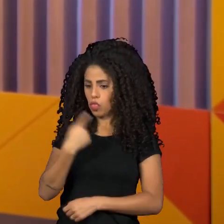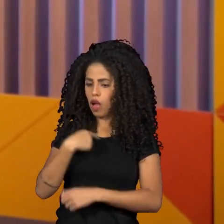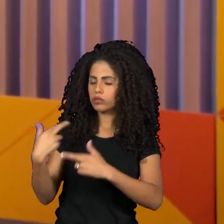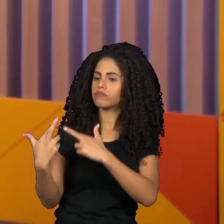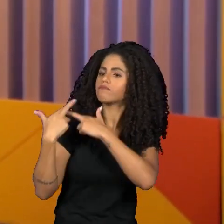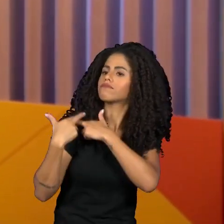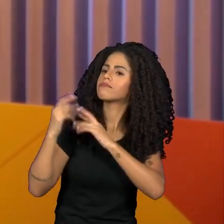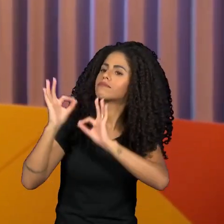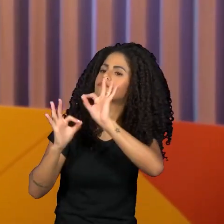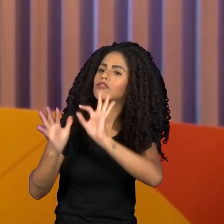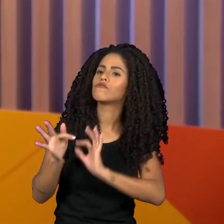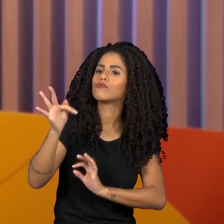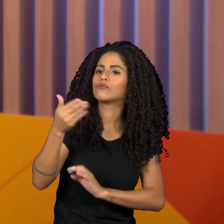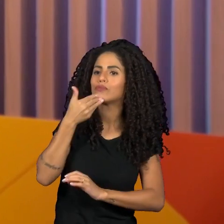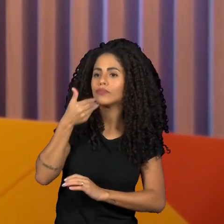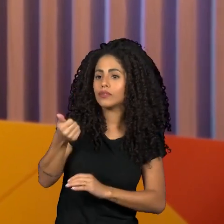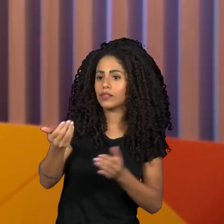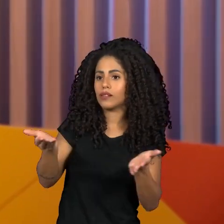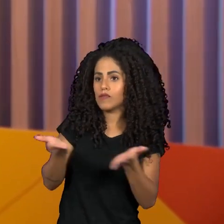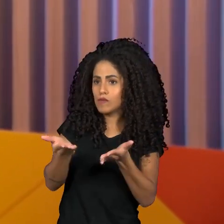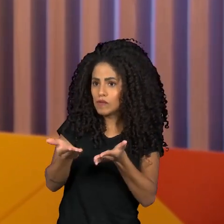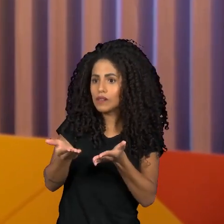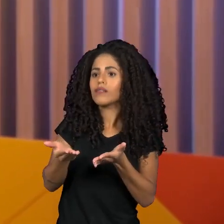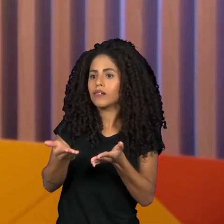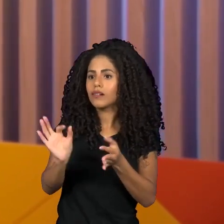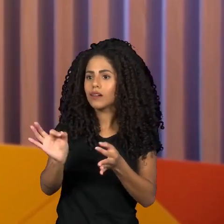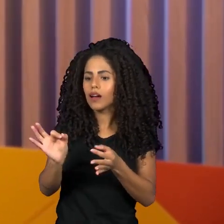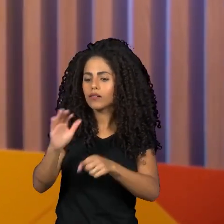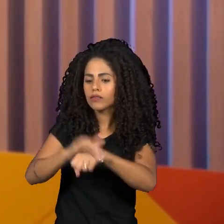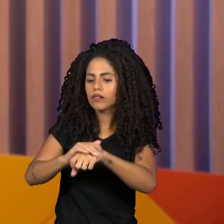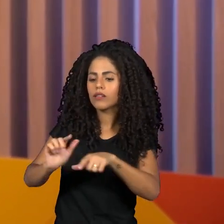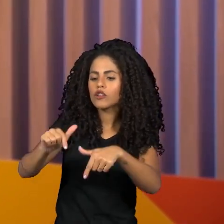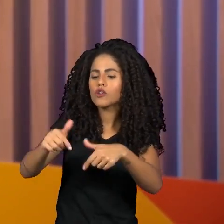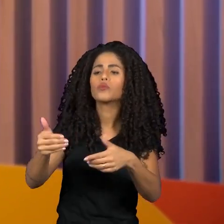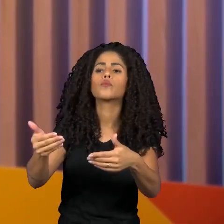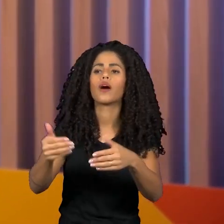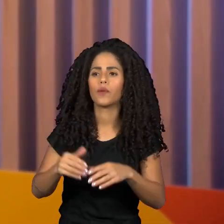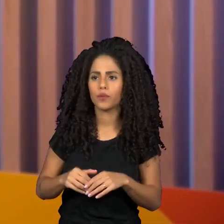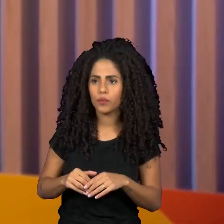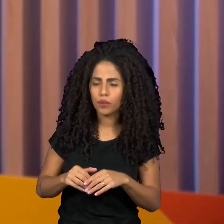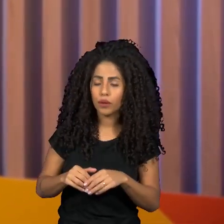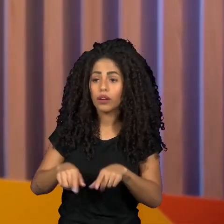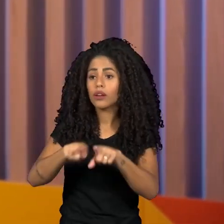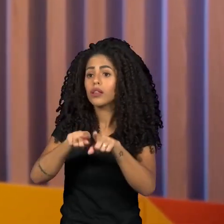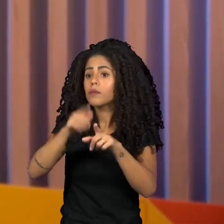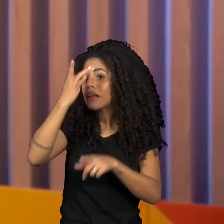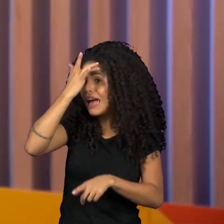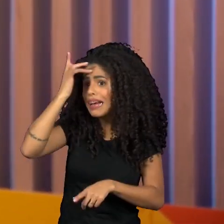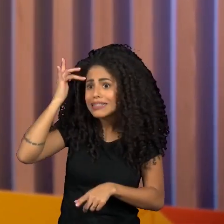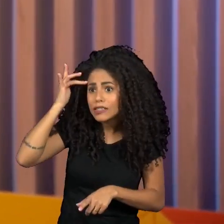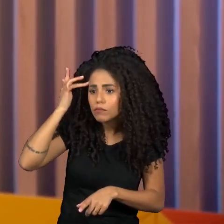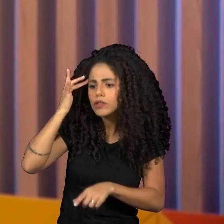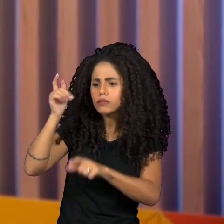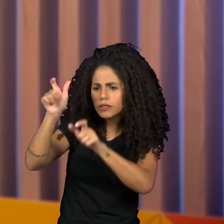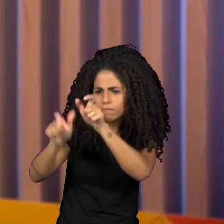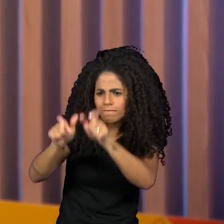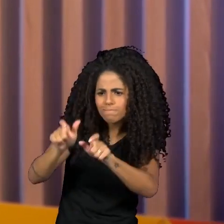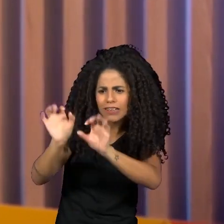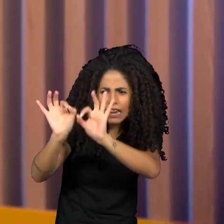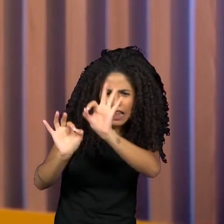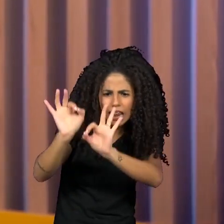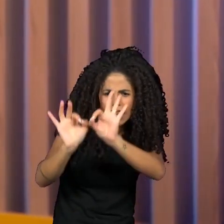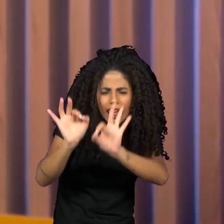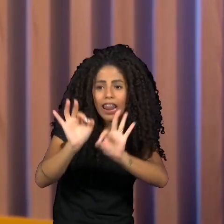essa possibilidade é o que os coletivos periféricos têm feito, né? Então, fazendo as pessoas se projetarem em futuros